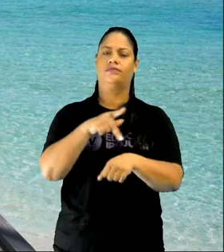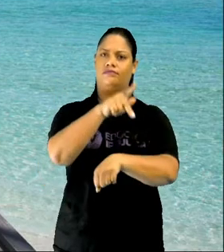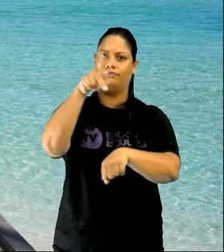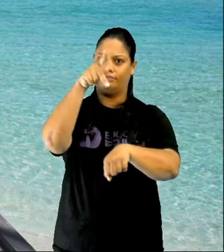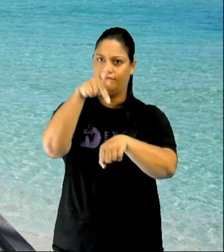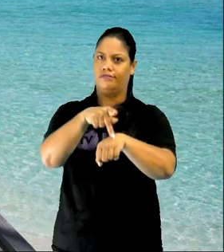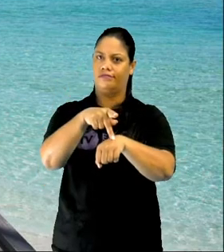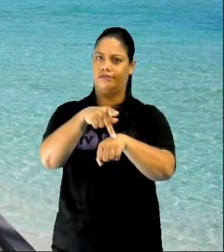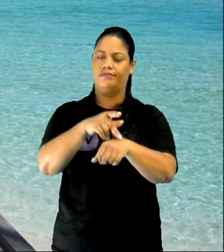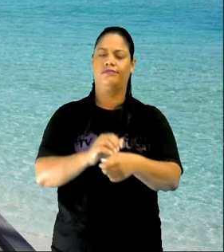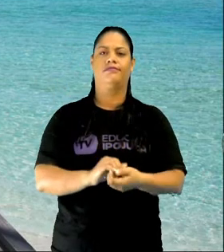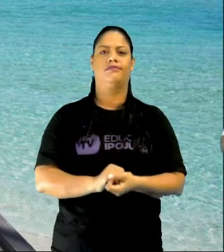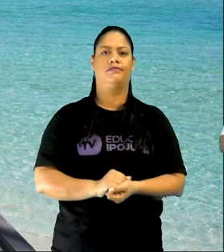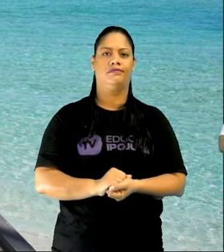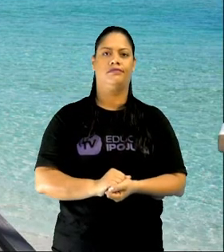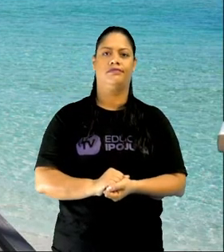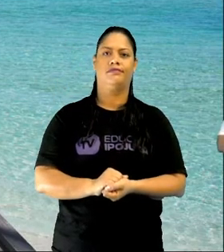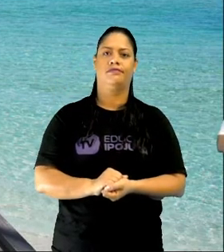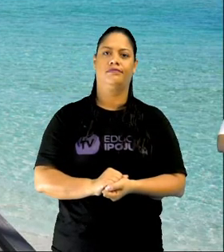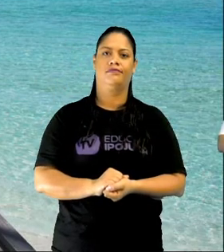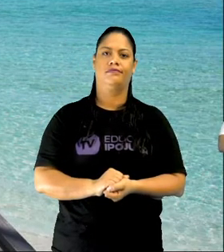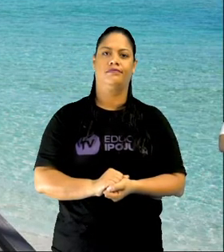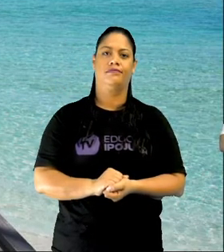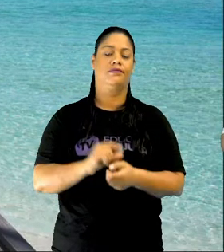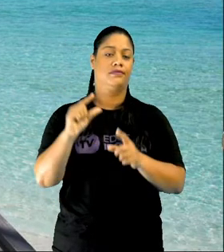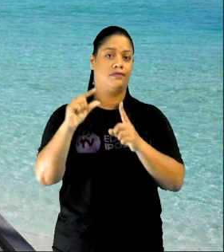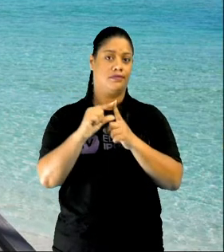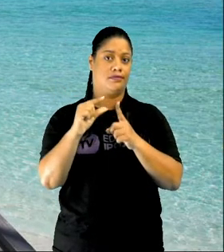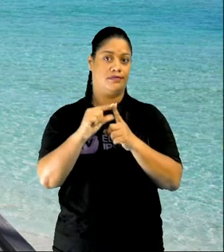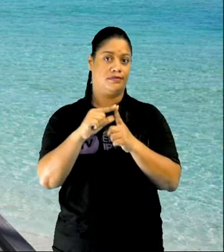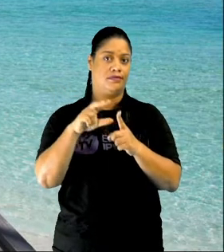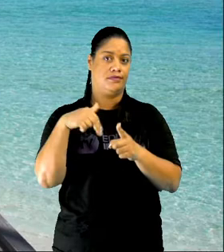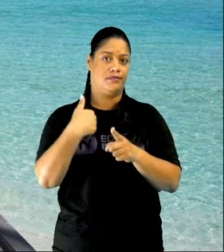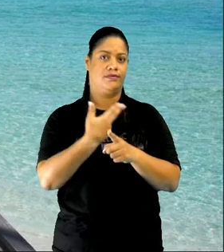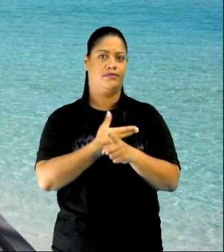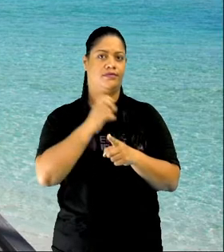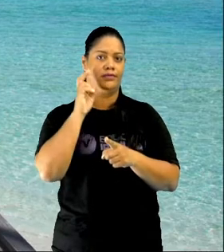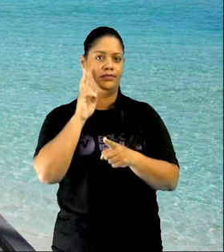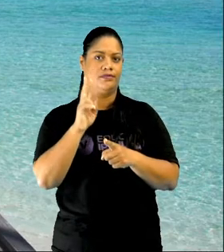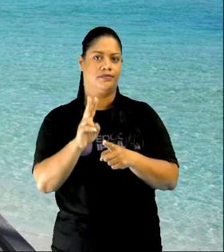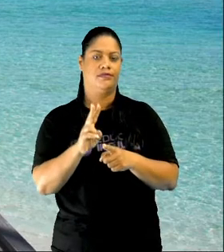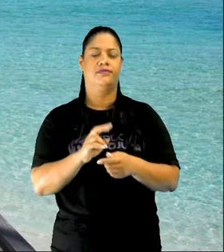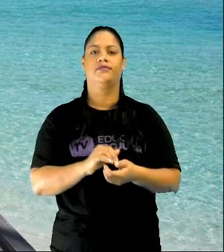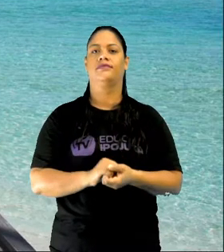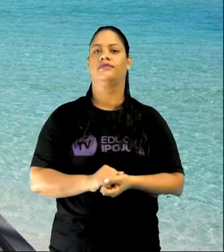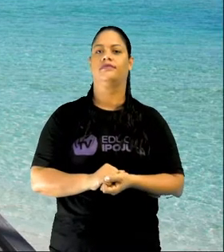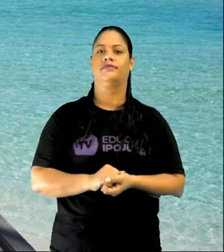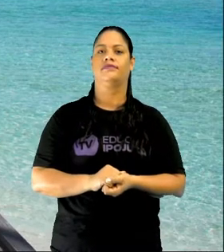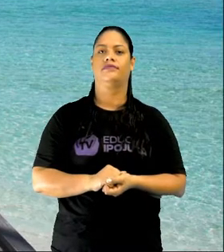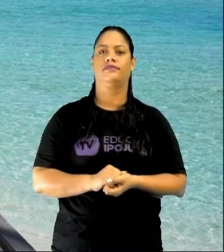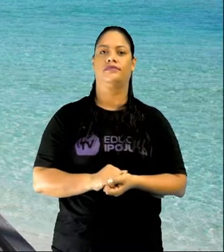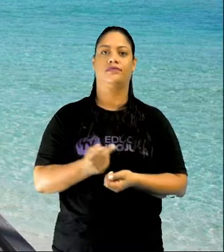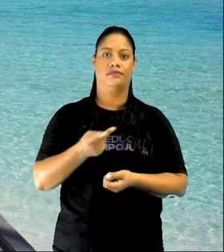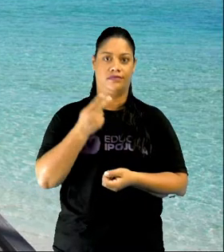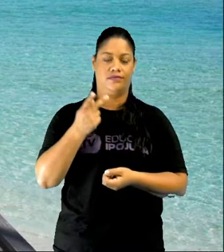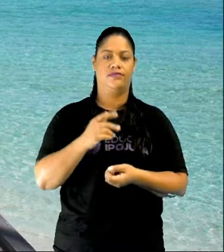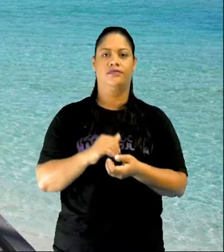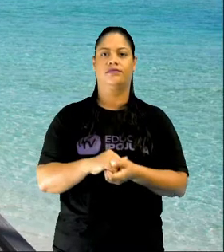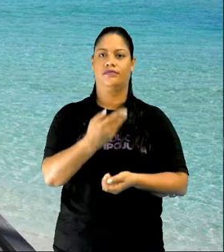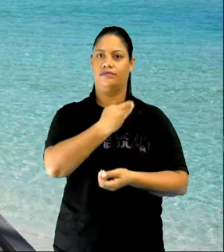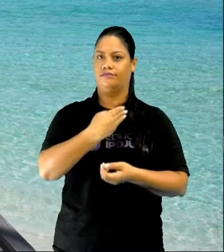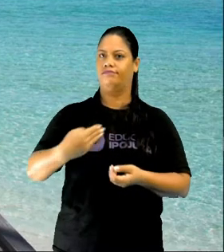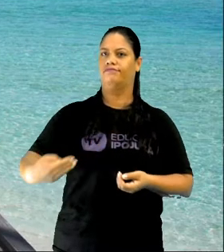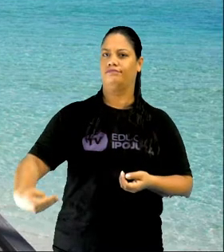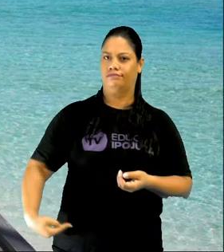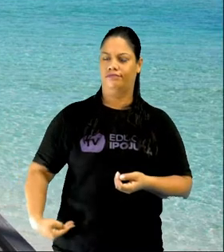que a gente sempre ouve nos noticiários, principalmente quando a gente fala sobre corrupção, a gente